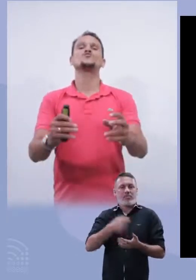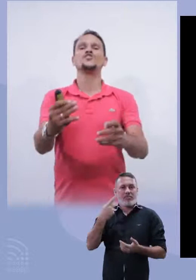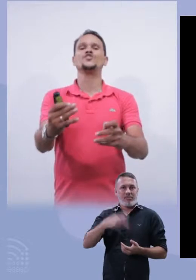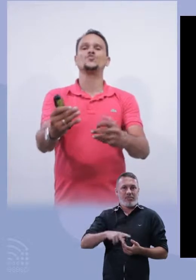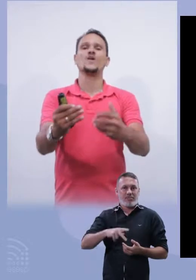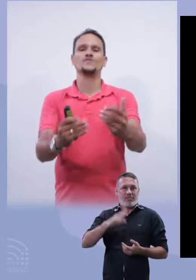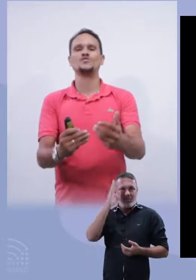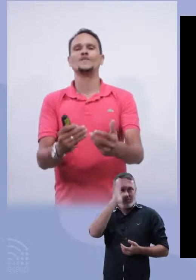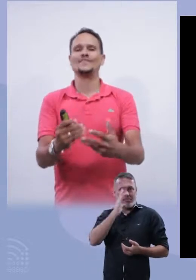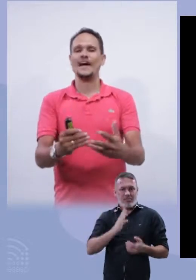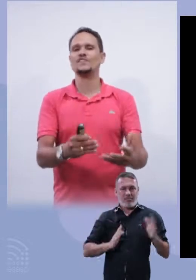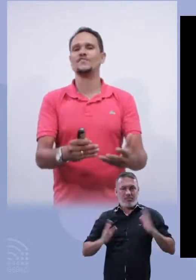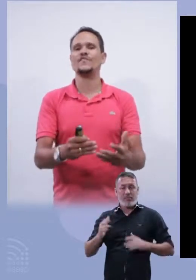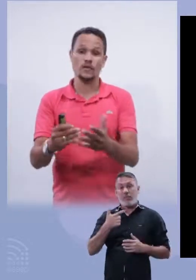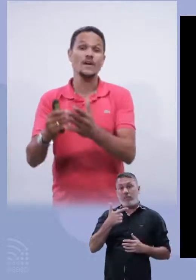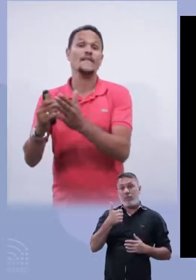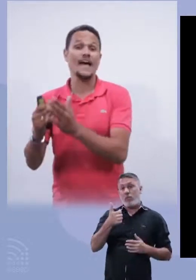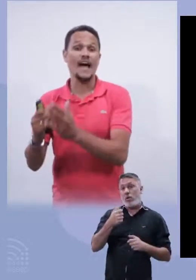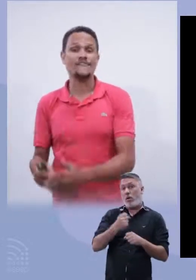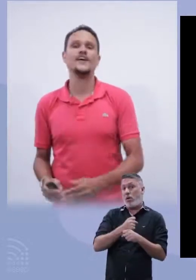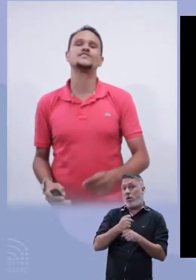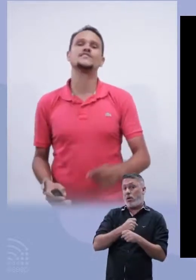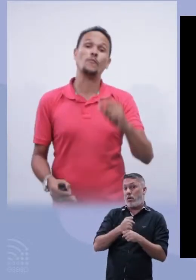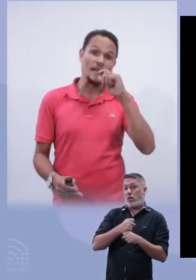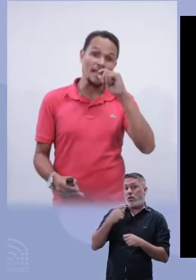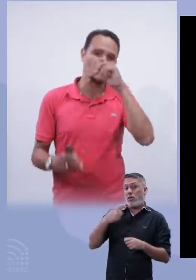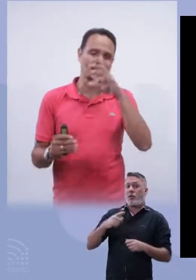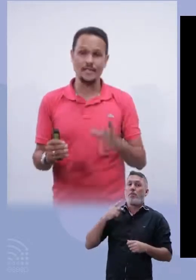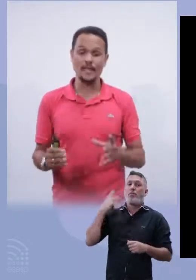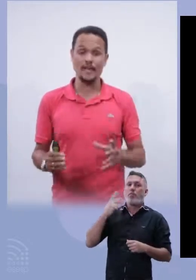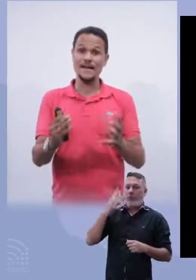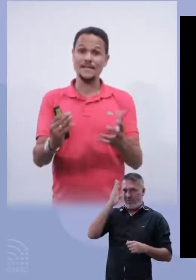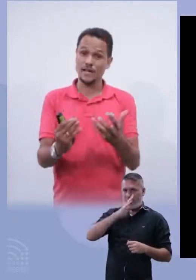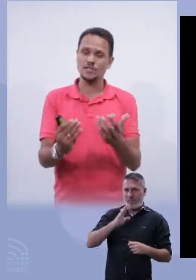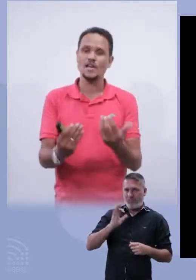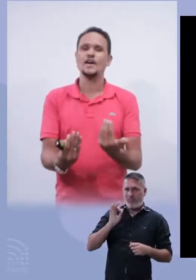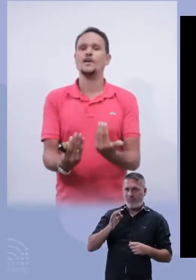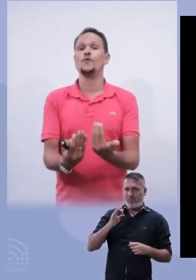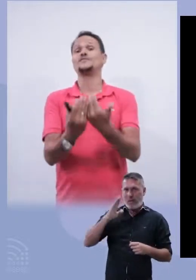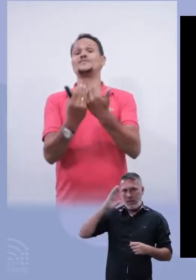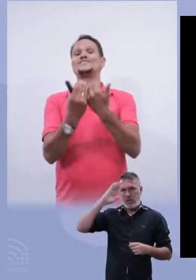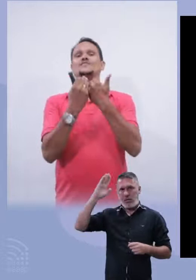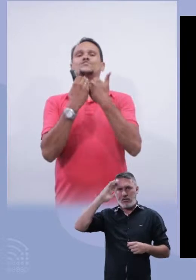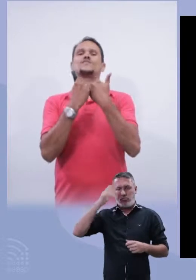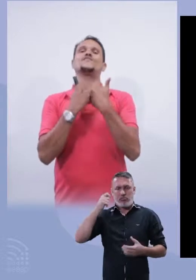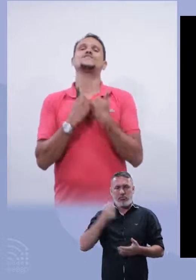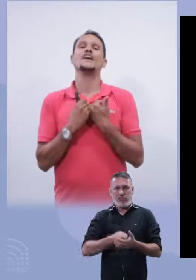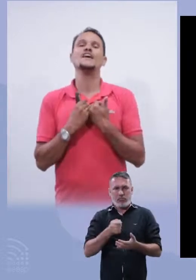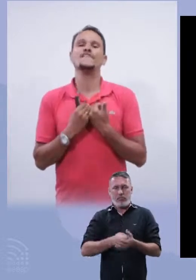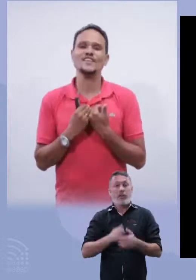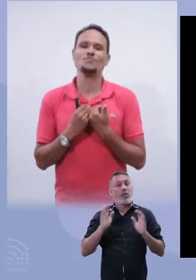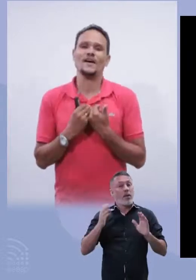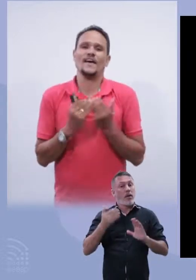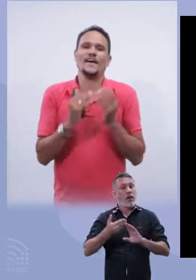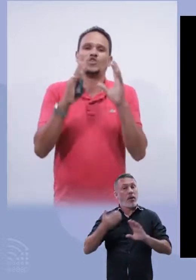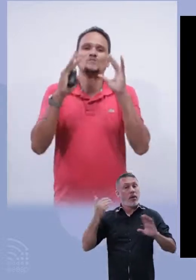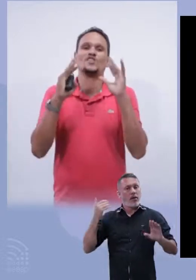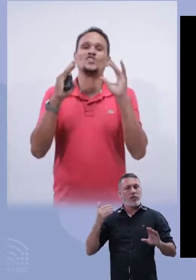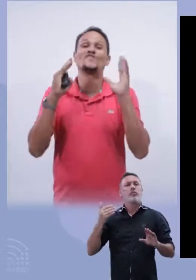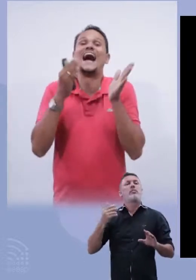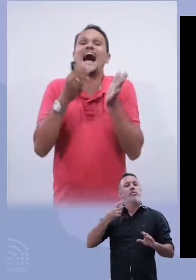falar sobre os 21 anos que os militares tiveram, né, à frente da política brasileira. Mas antes, eu preciso que você faça